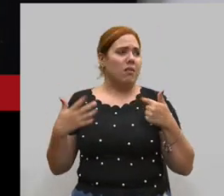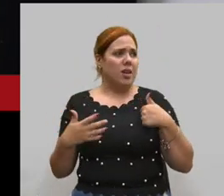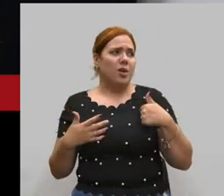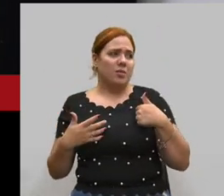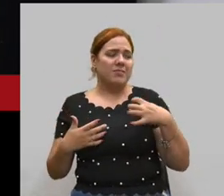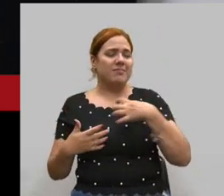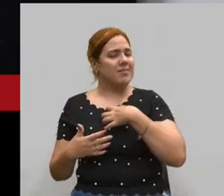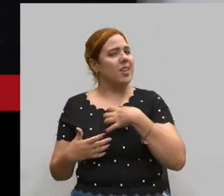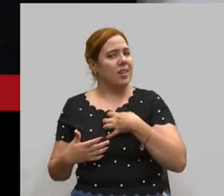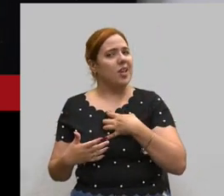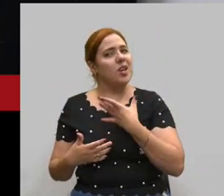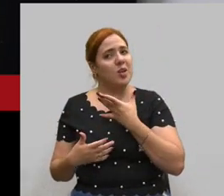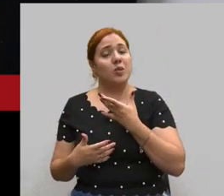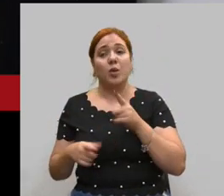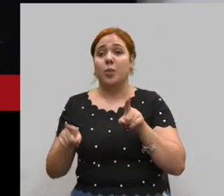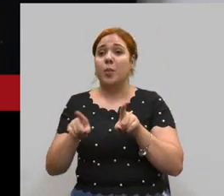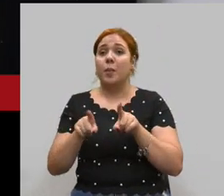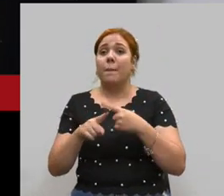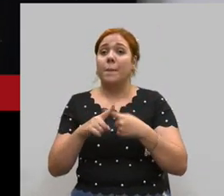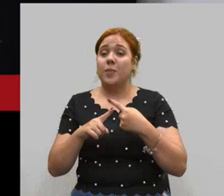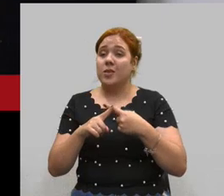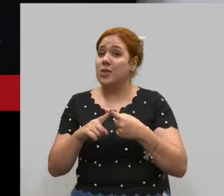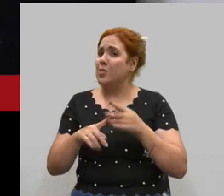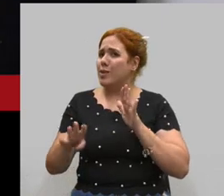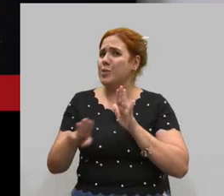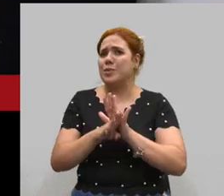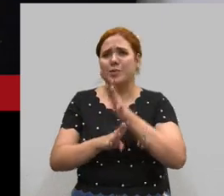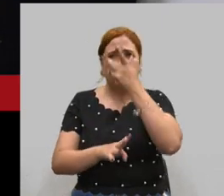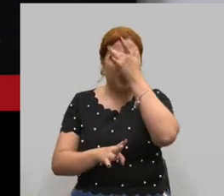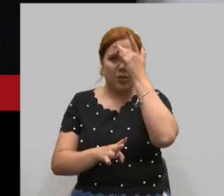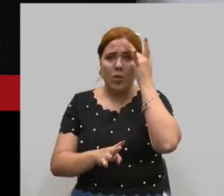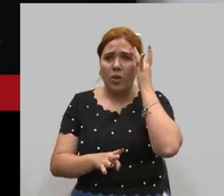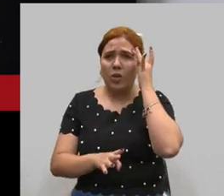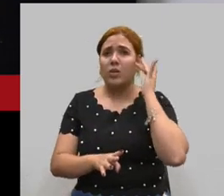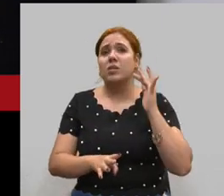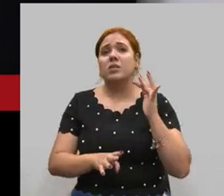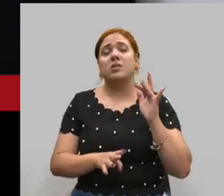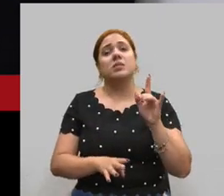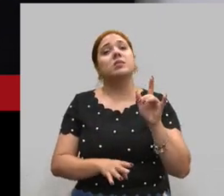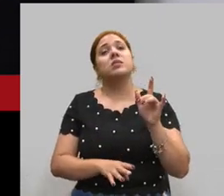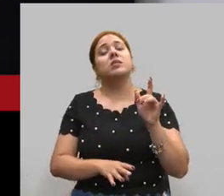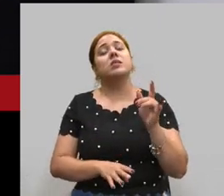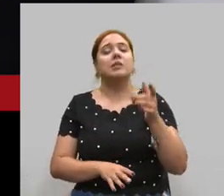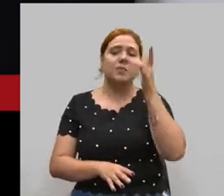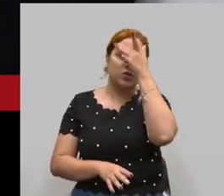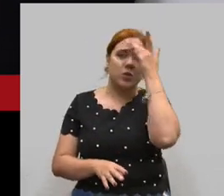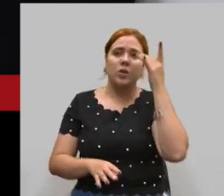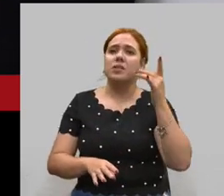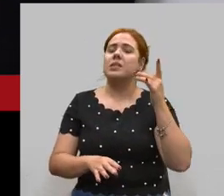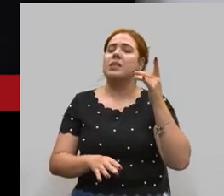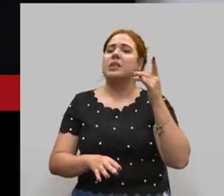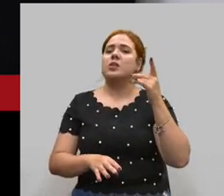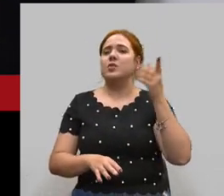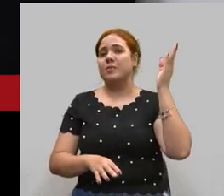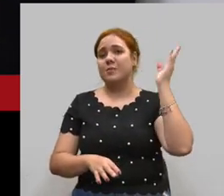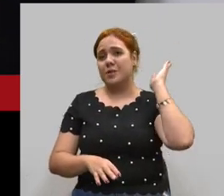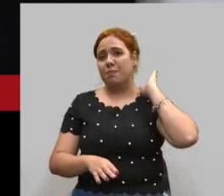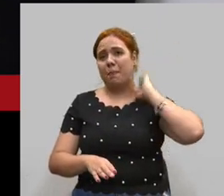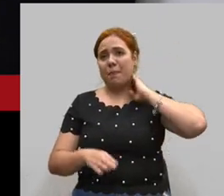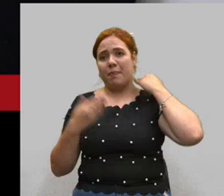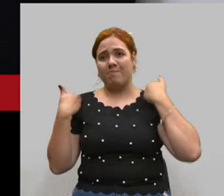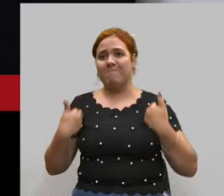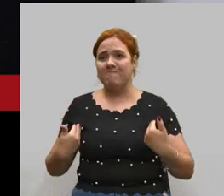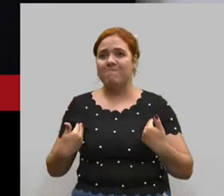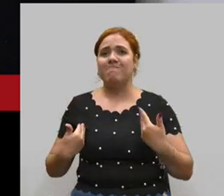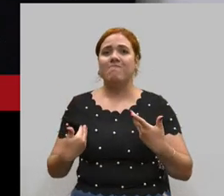leva uma mensagem muito grande nesse sentido de ó se essa pessoa que passou por tudo isso que ficou tetraplégico está